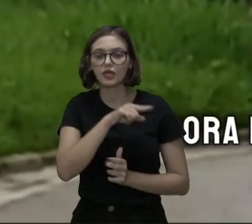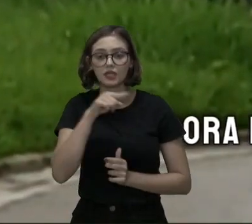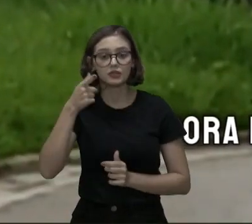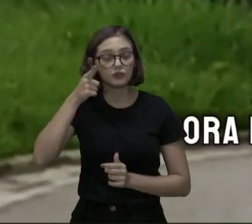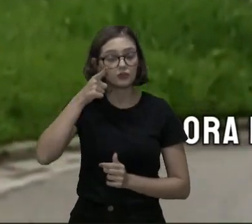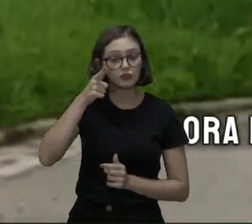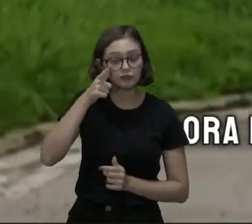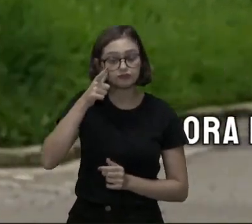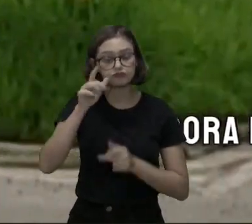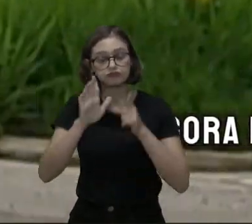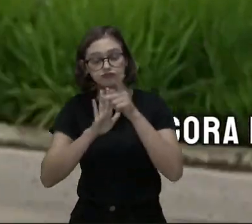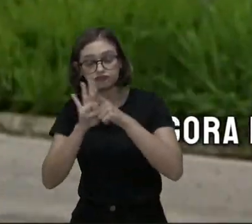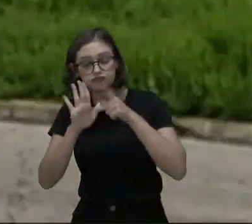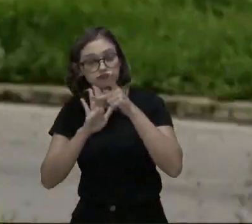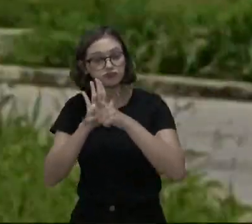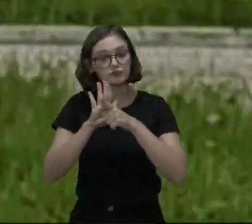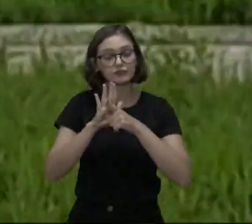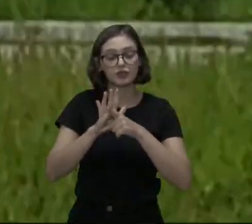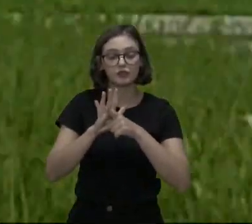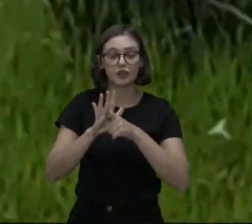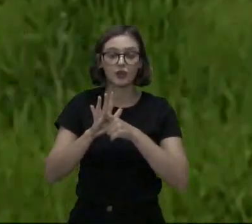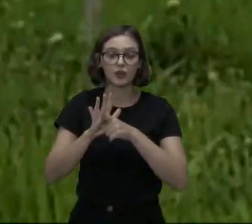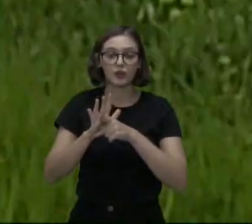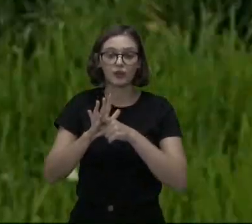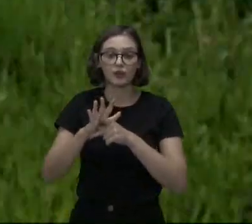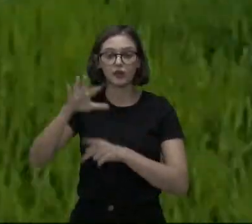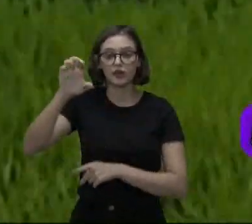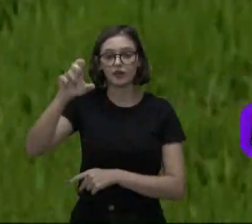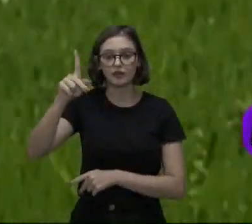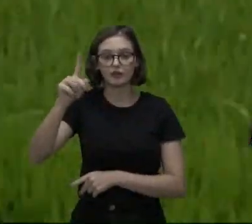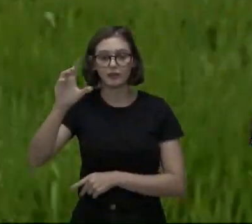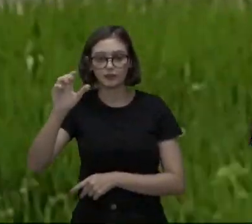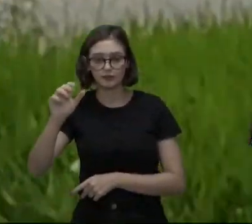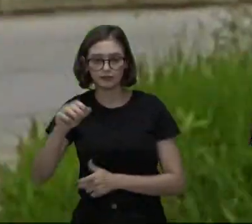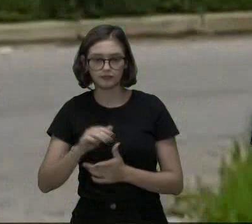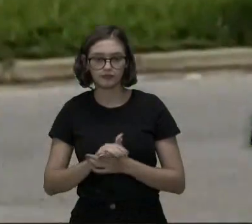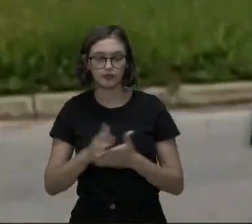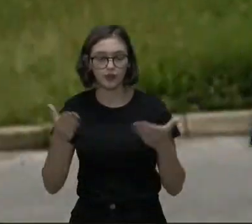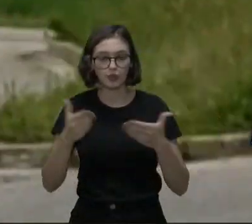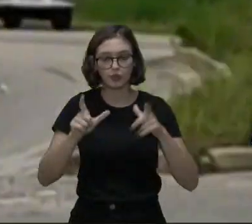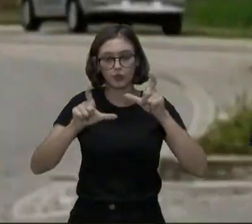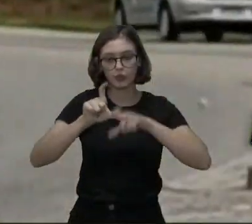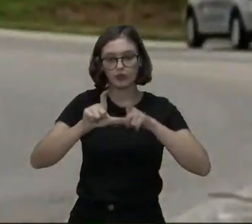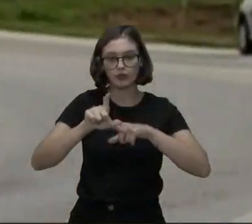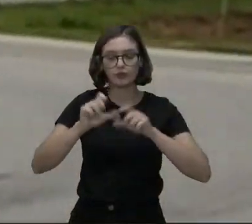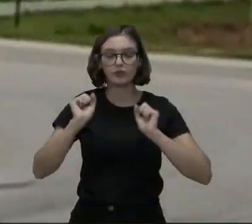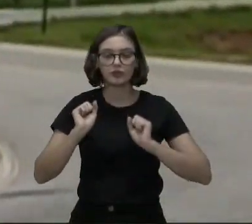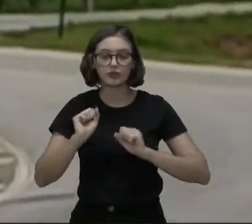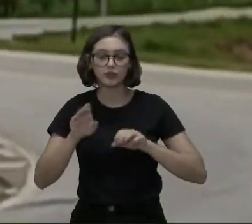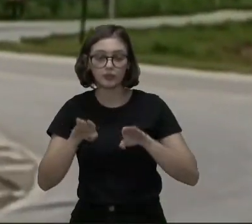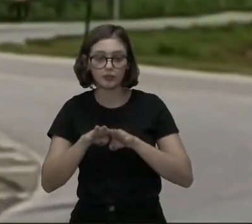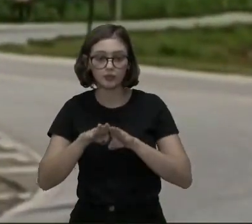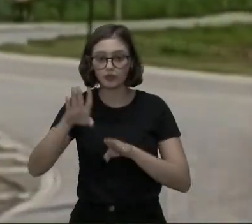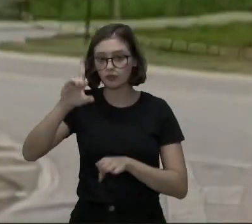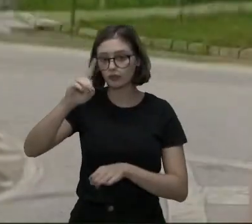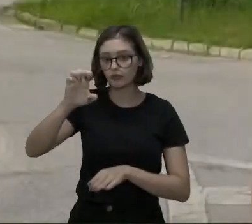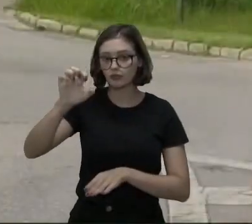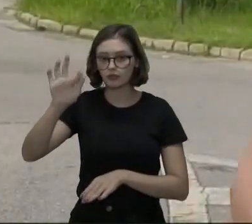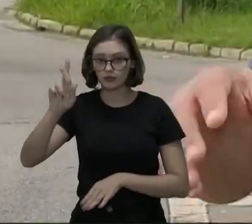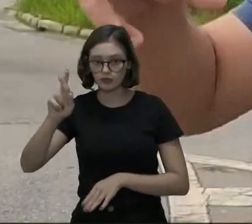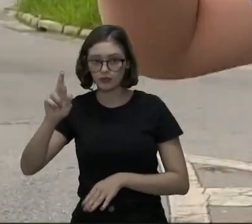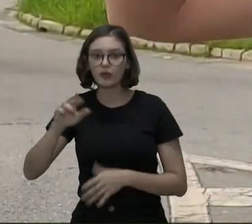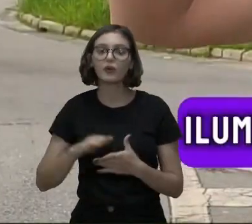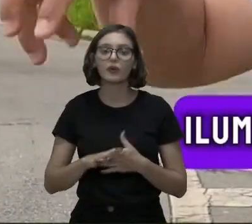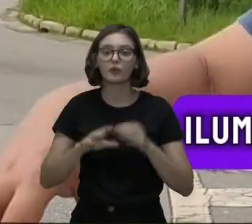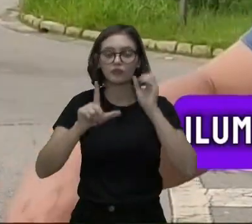de rever os projetos que tem, que passou pela IDP, agora depende também do aval do DR, né, para poder então